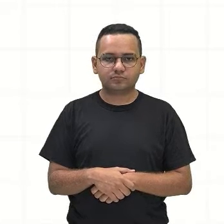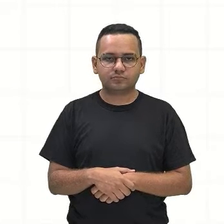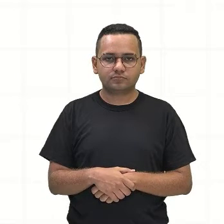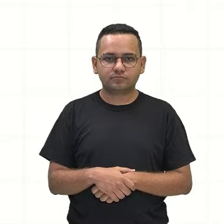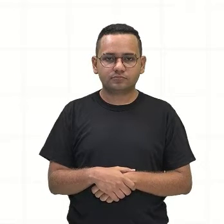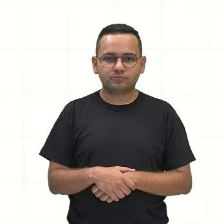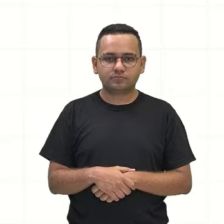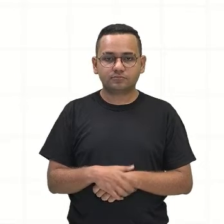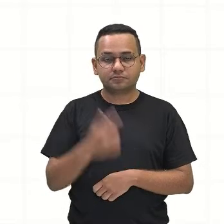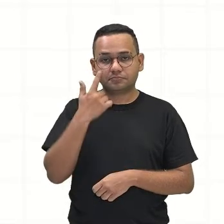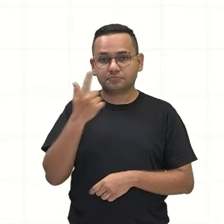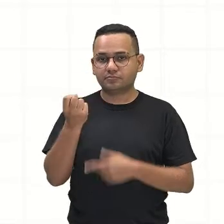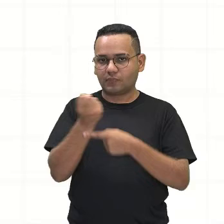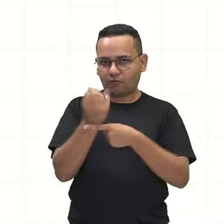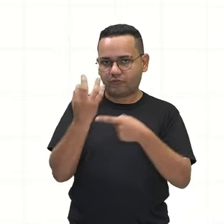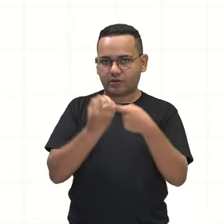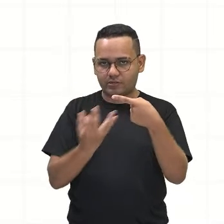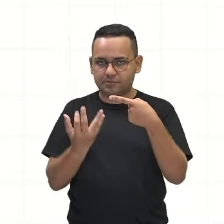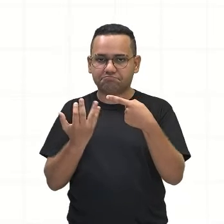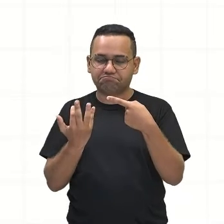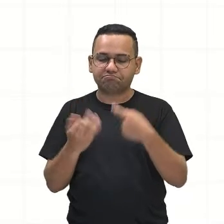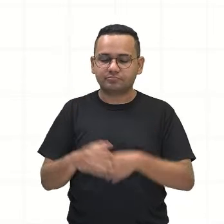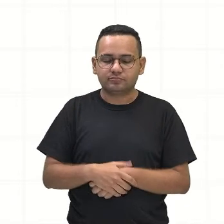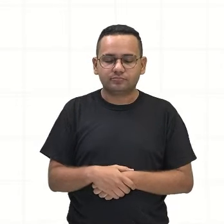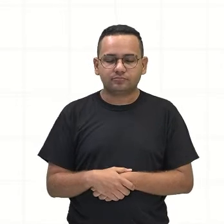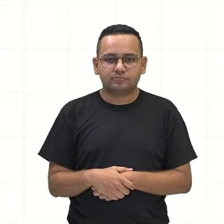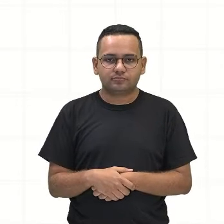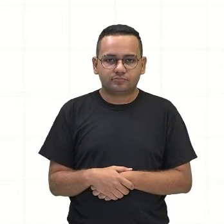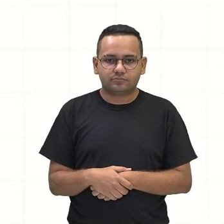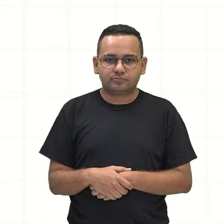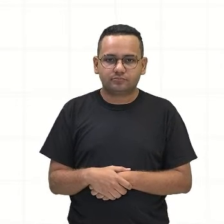é a fração 40 centésimos, tá bom?